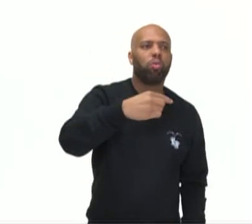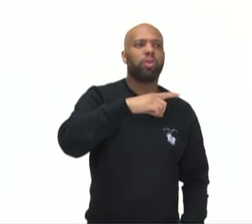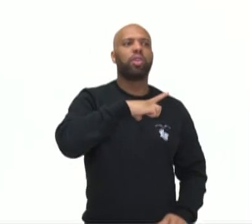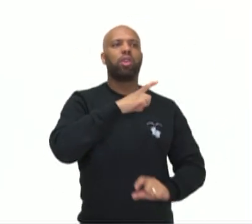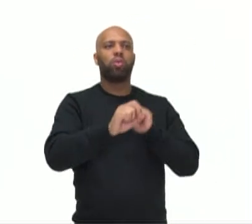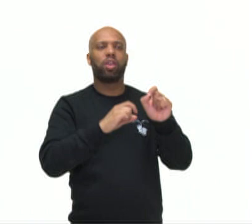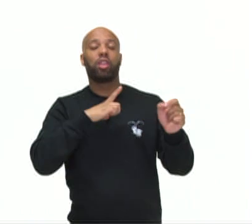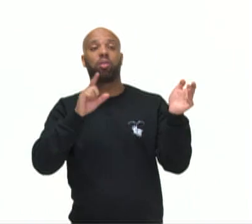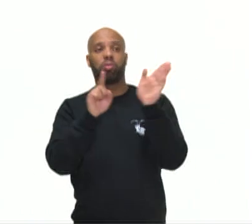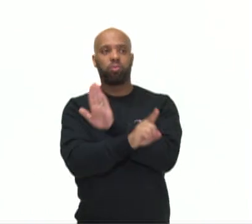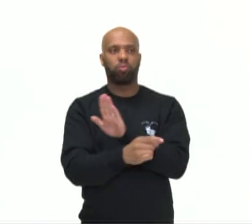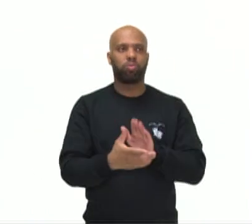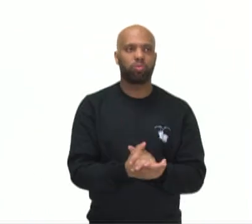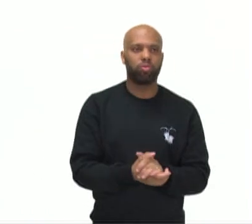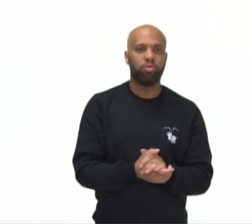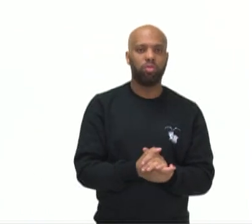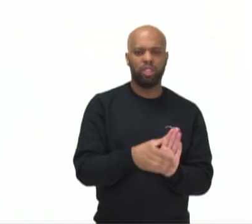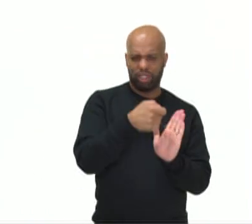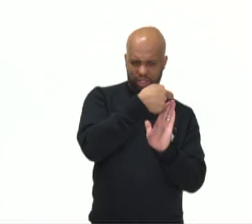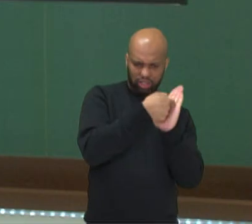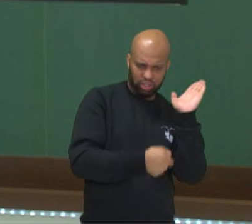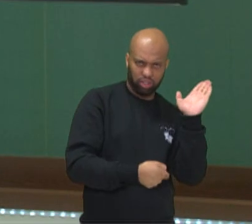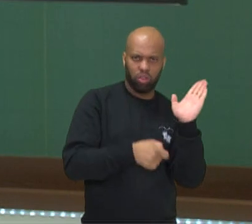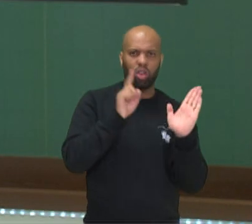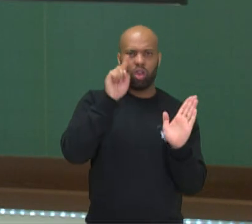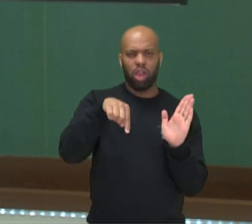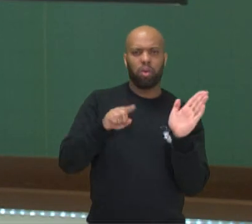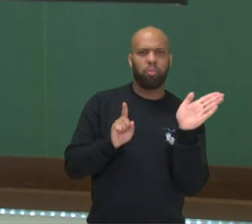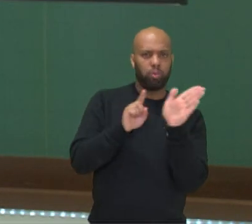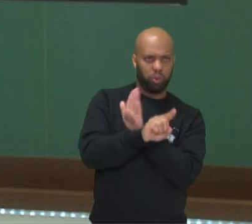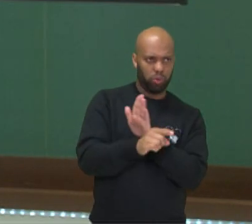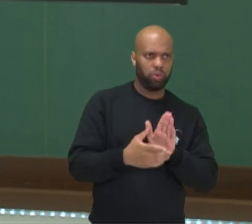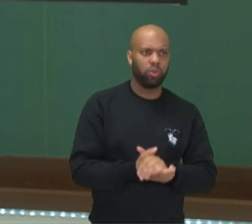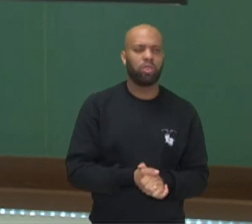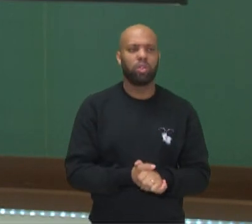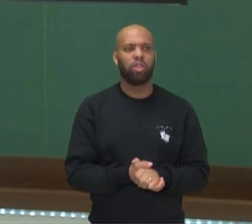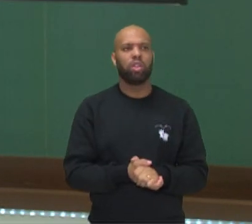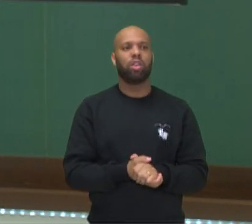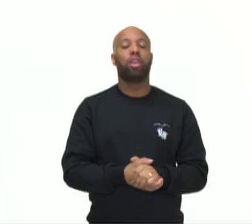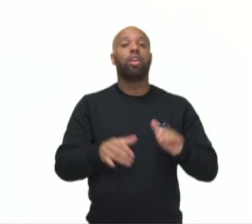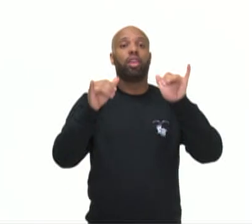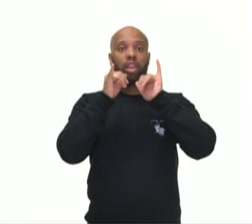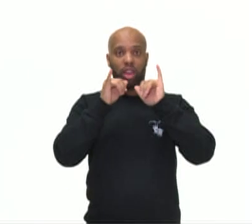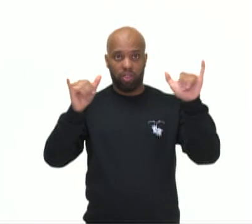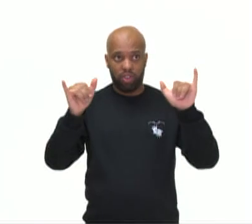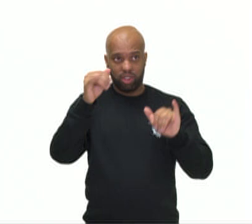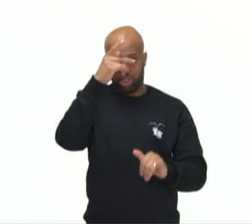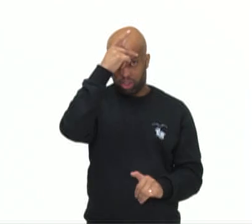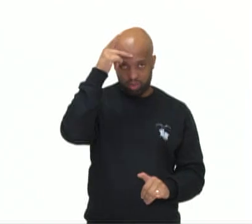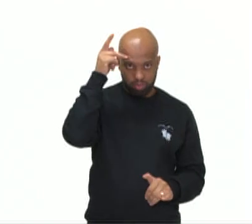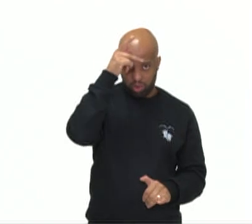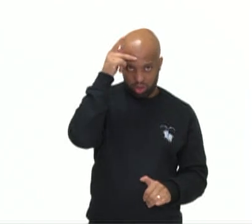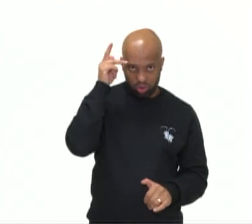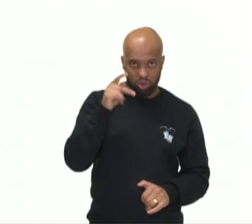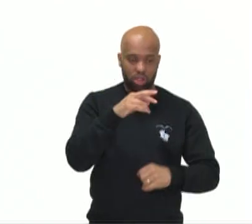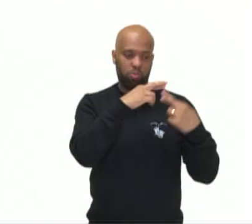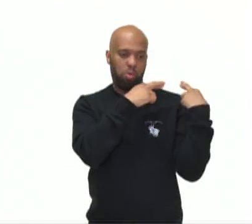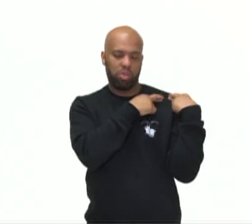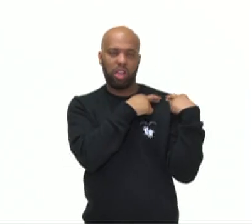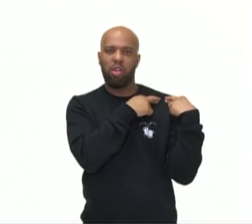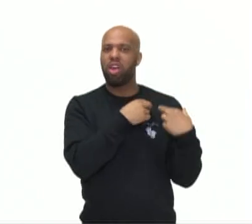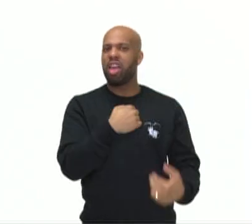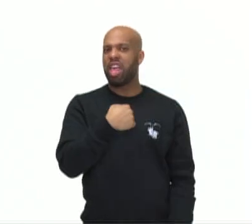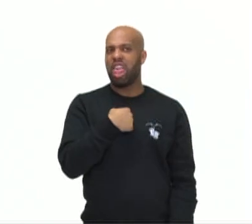aparece uma pergunta ali, redação é um questionamento, né? Avisa o editor que hoje eu não vou